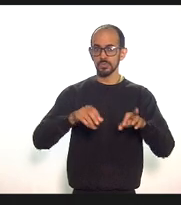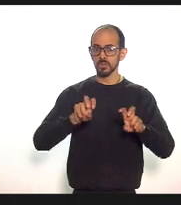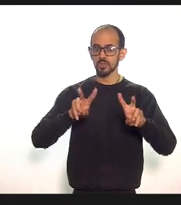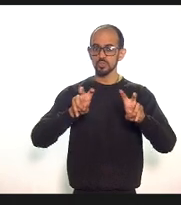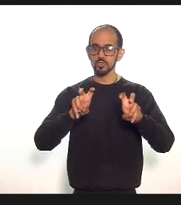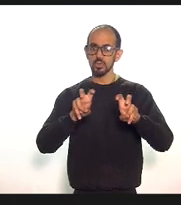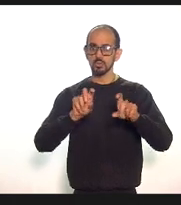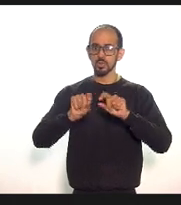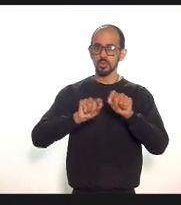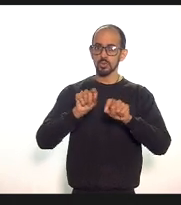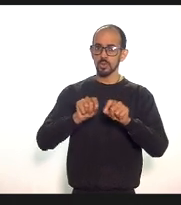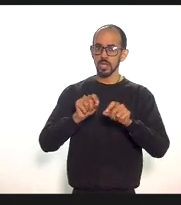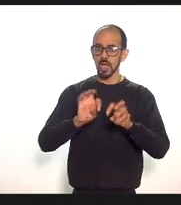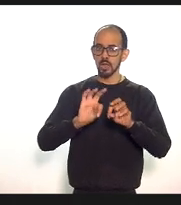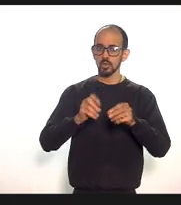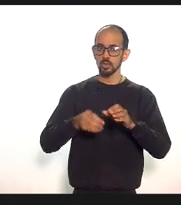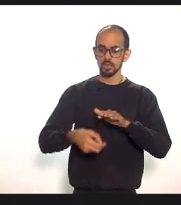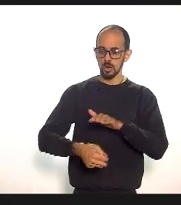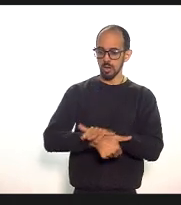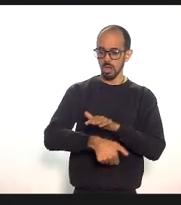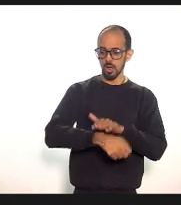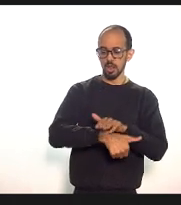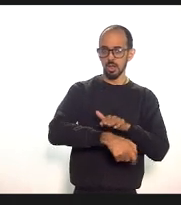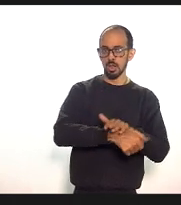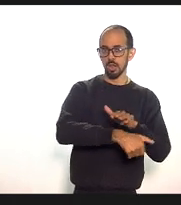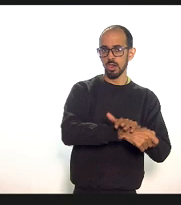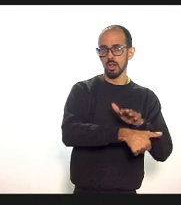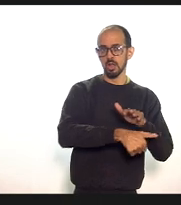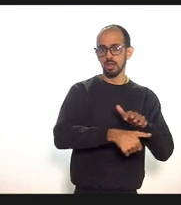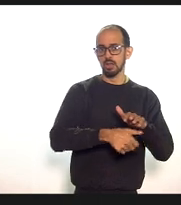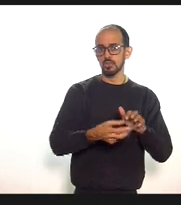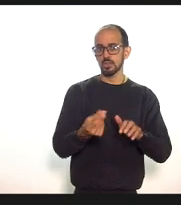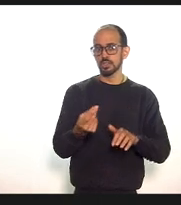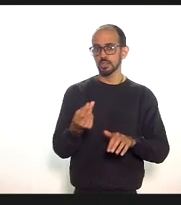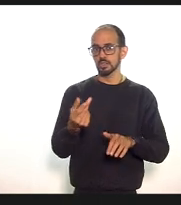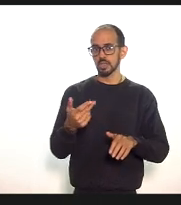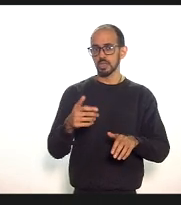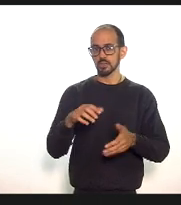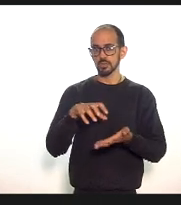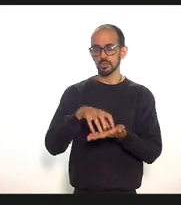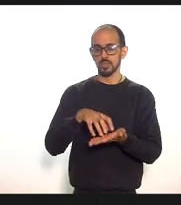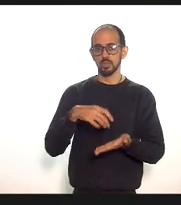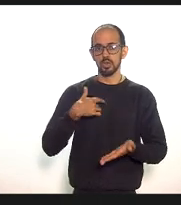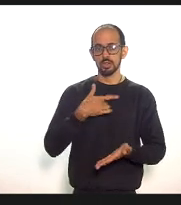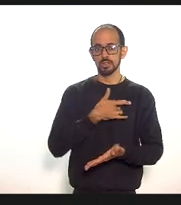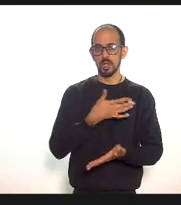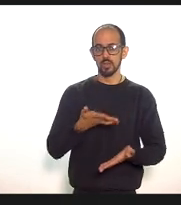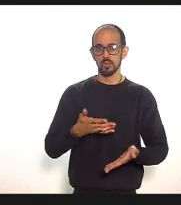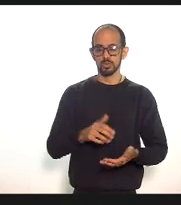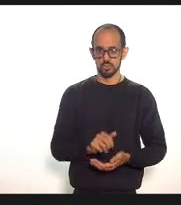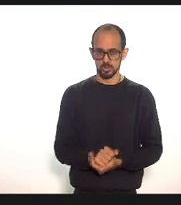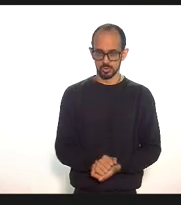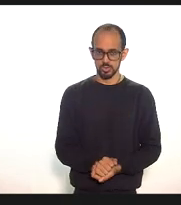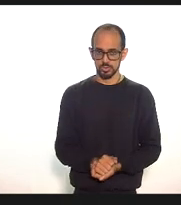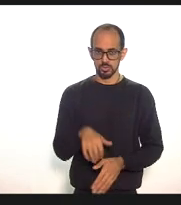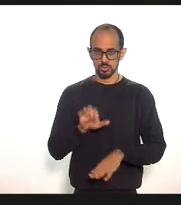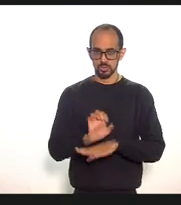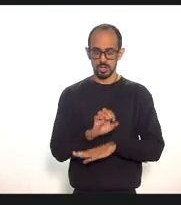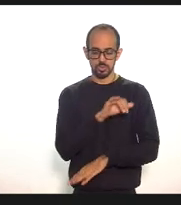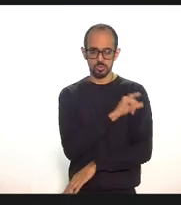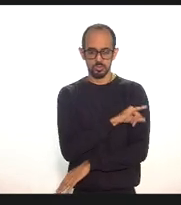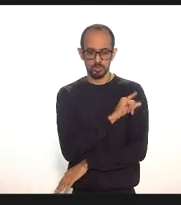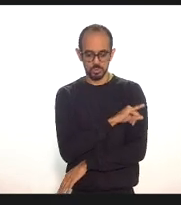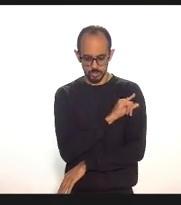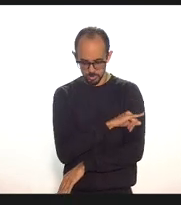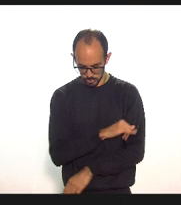os desvios financeiros da área da saúde, a corrupção no estado do Rio de